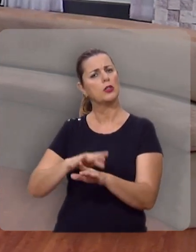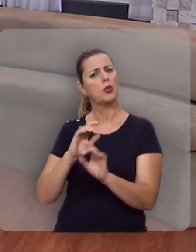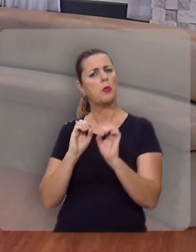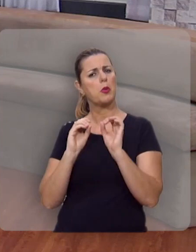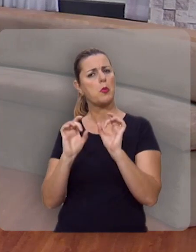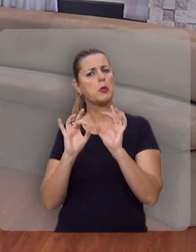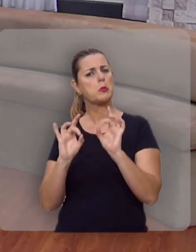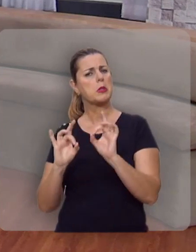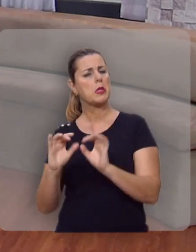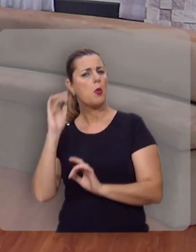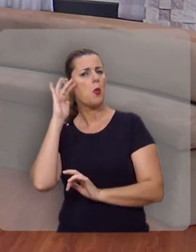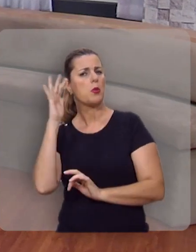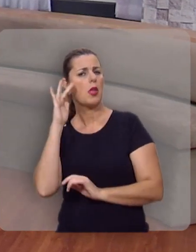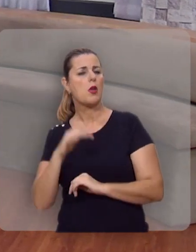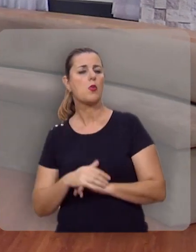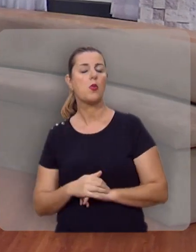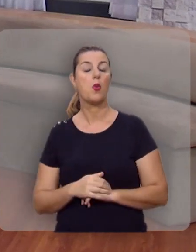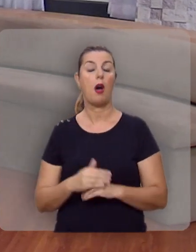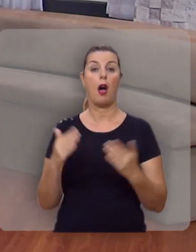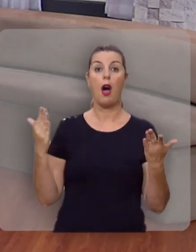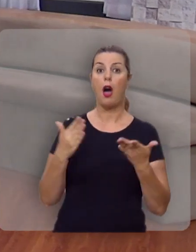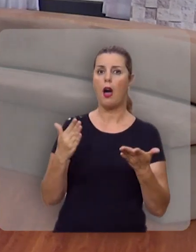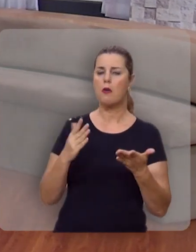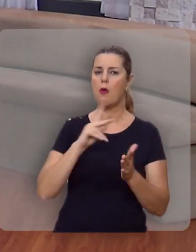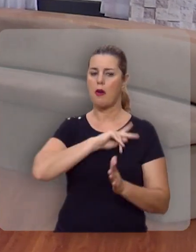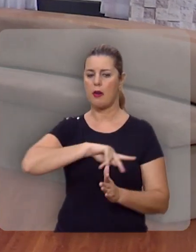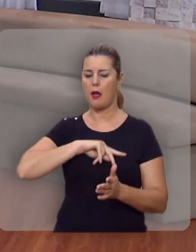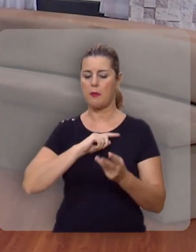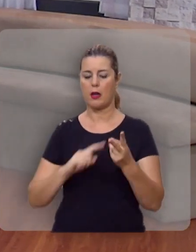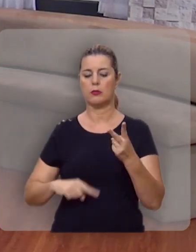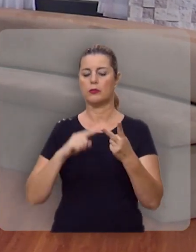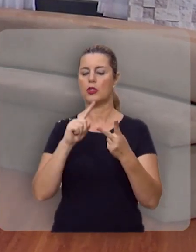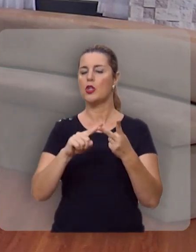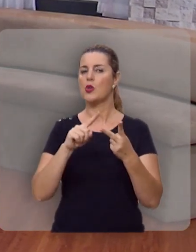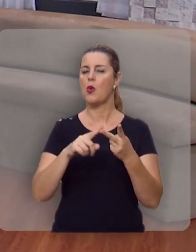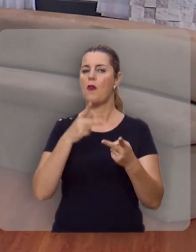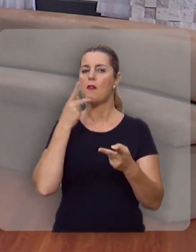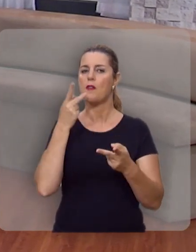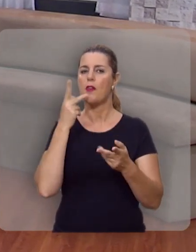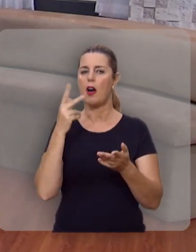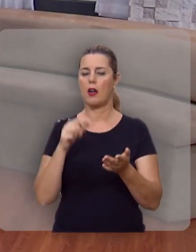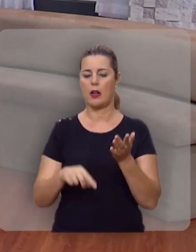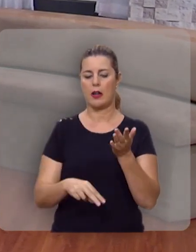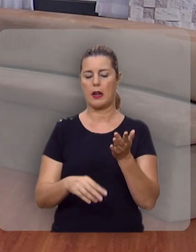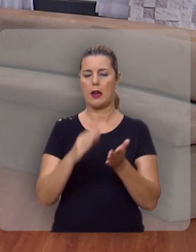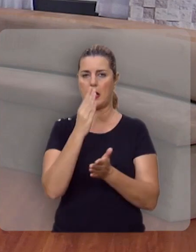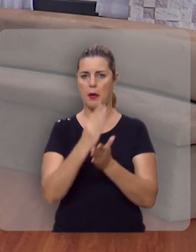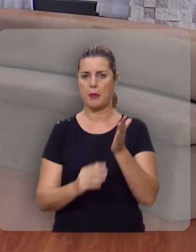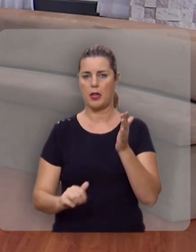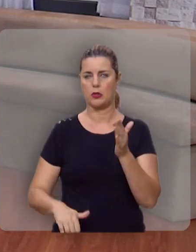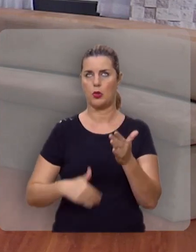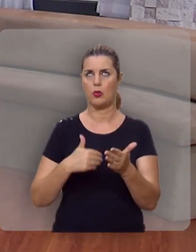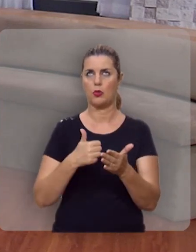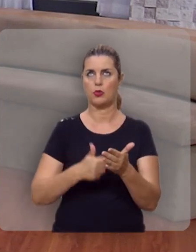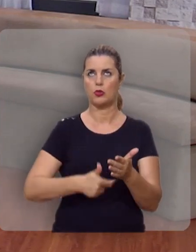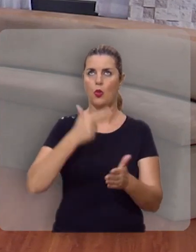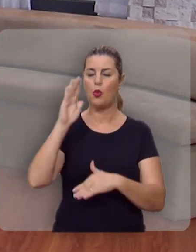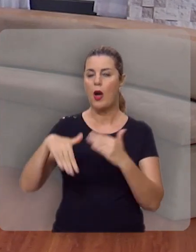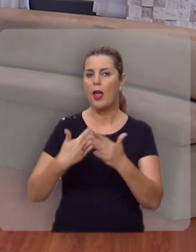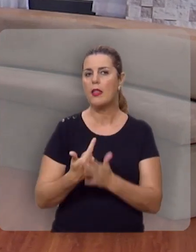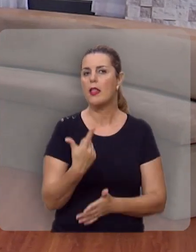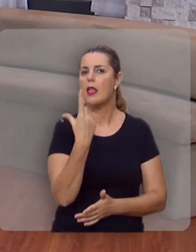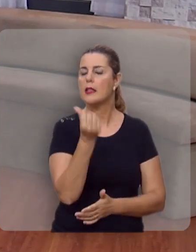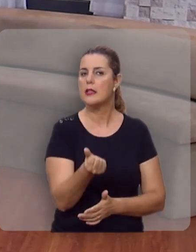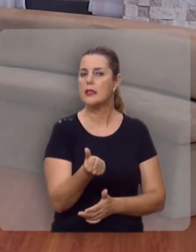sua teologia, agora Paulo usa a segunda parte desta carta, capítulos 12 até o